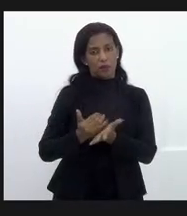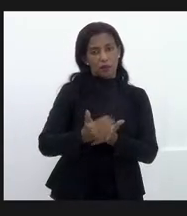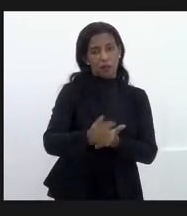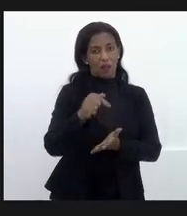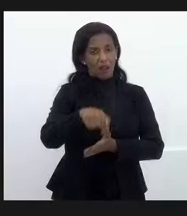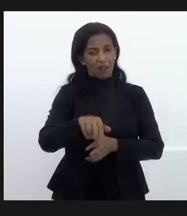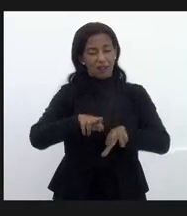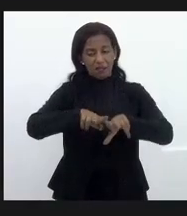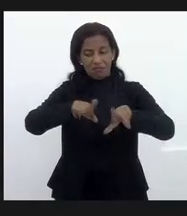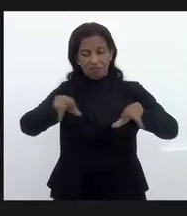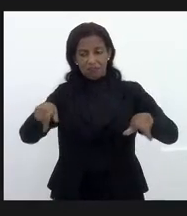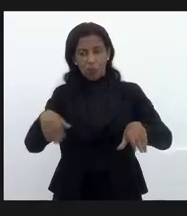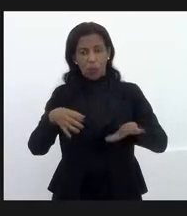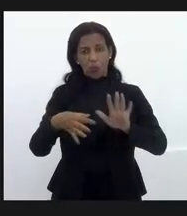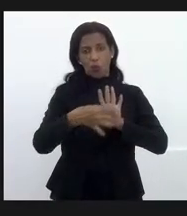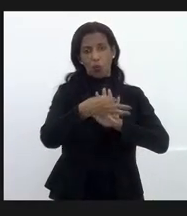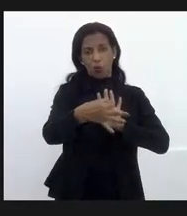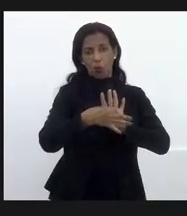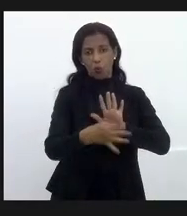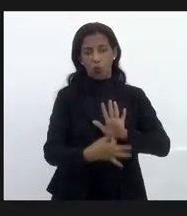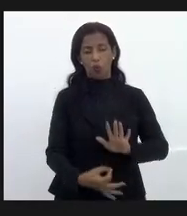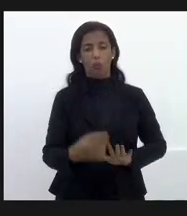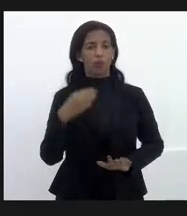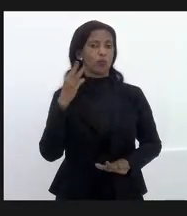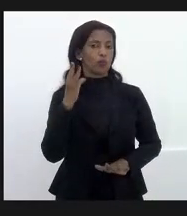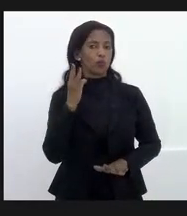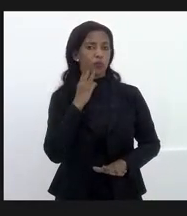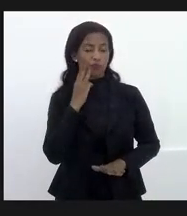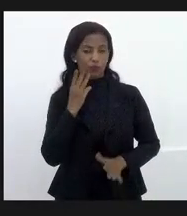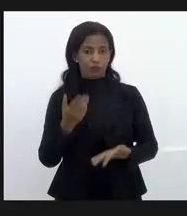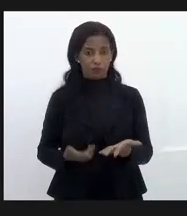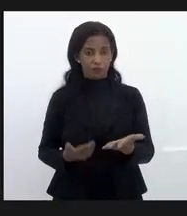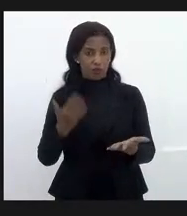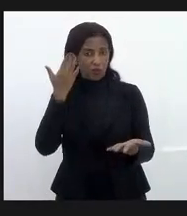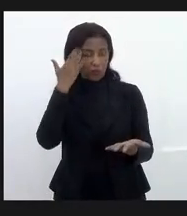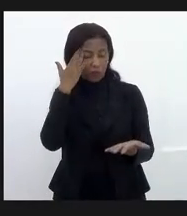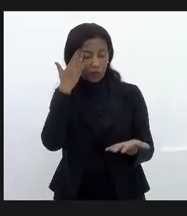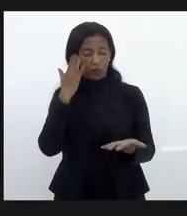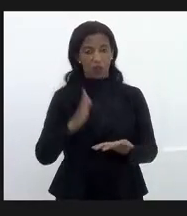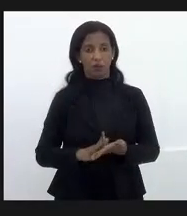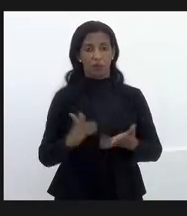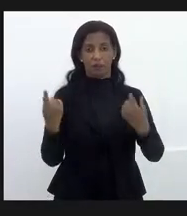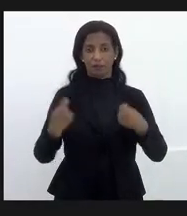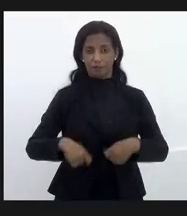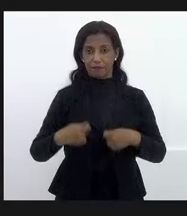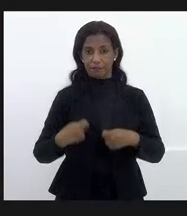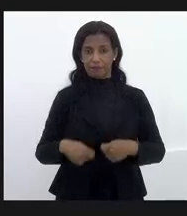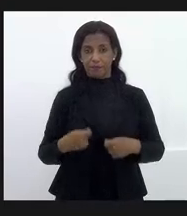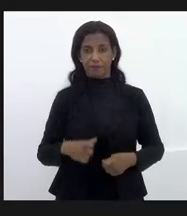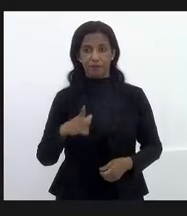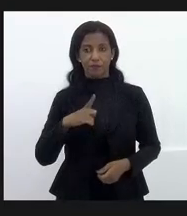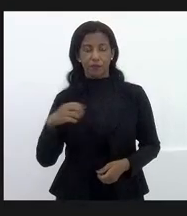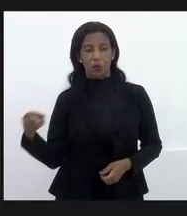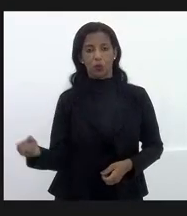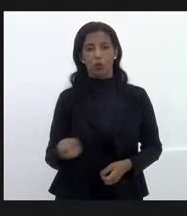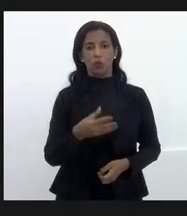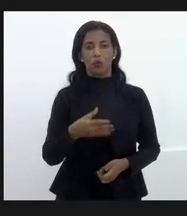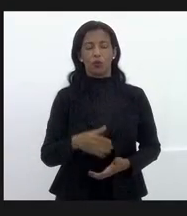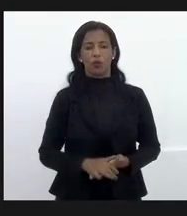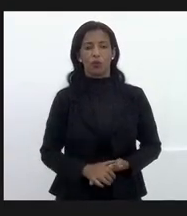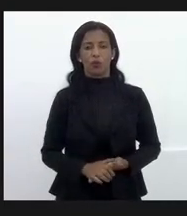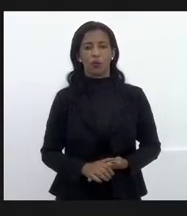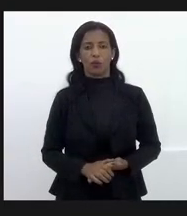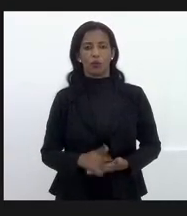várias inclusive sugestões do deputado waldeck eu entendo que deveria ter um novo